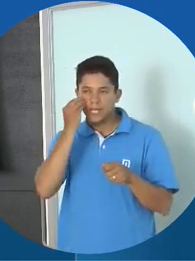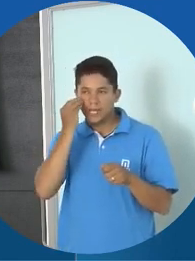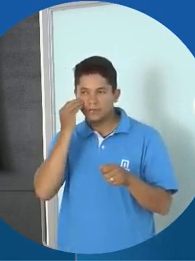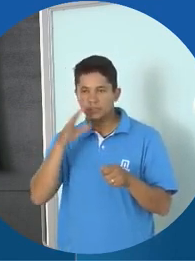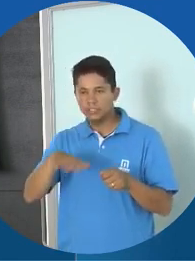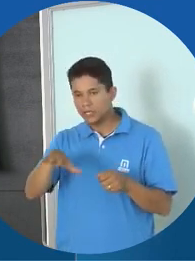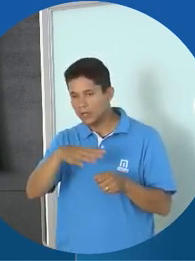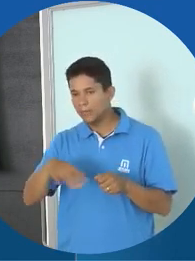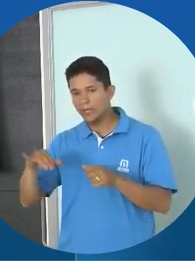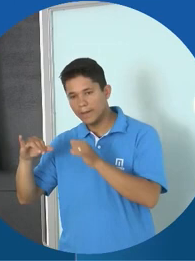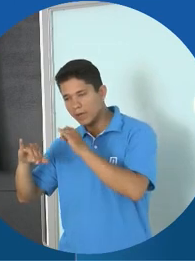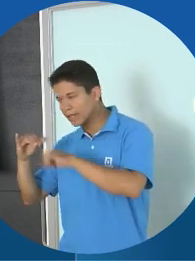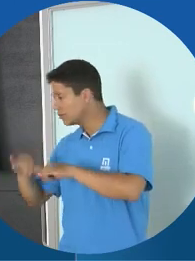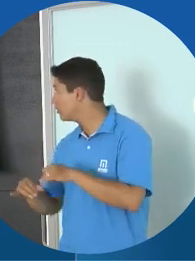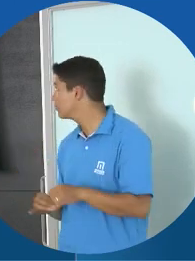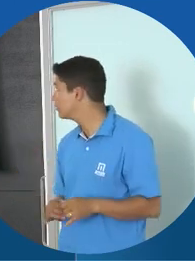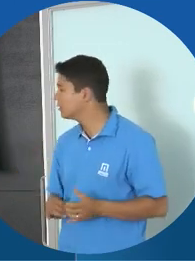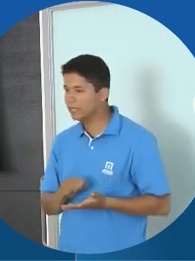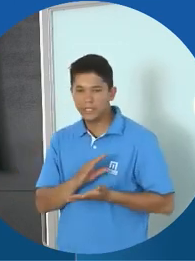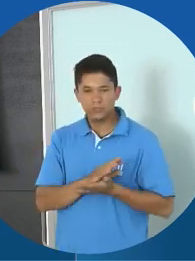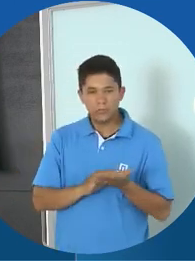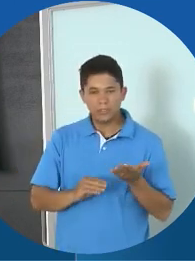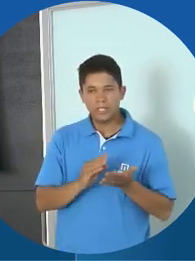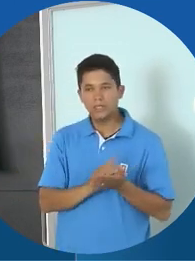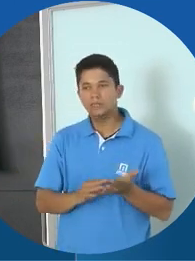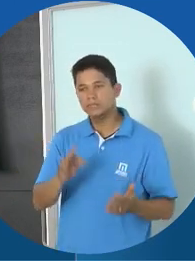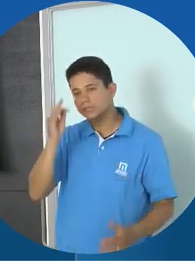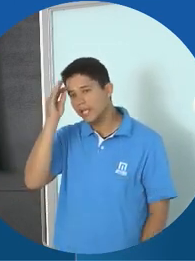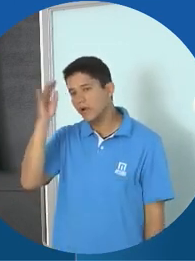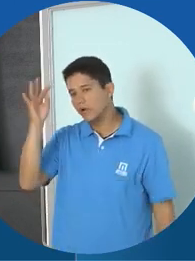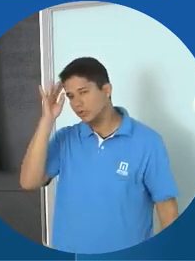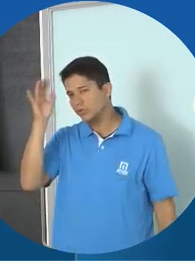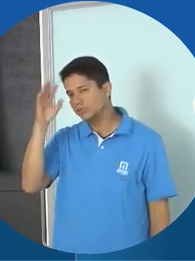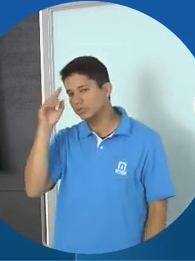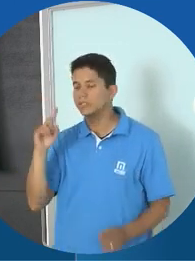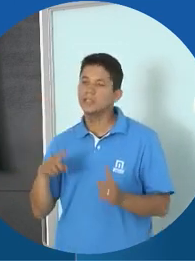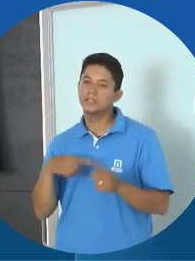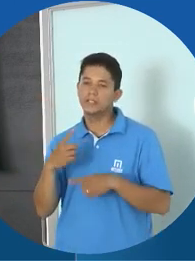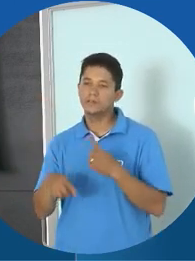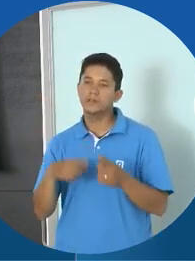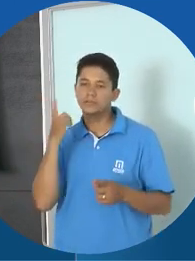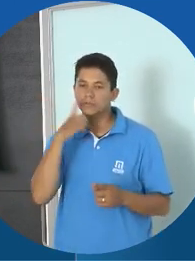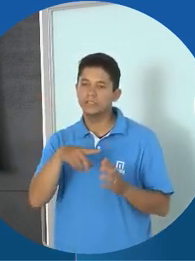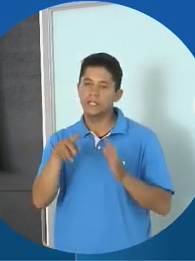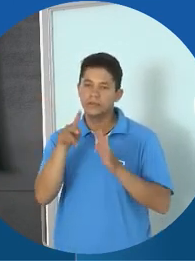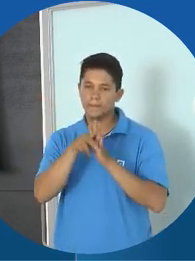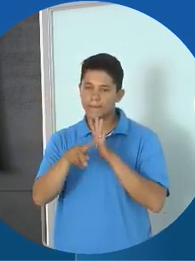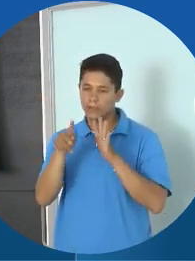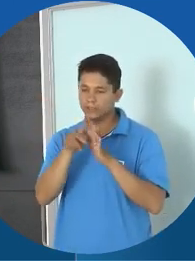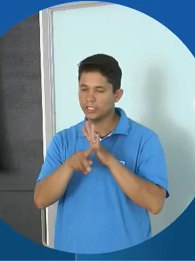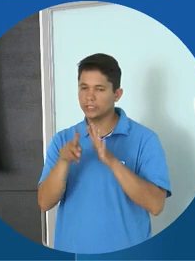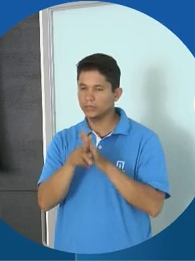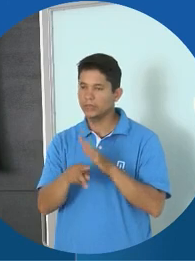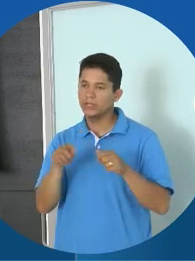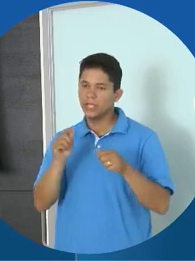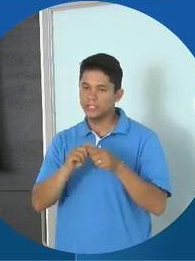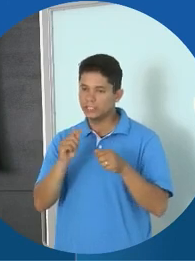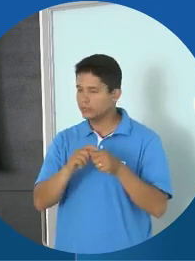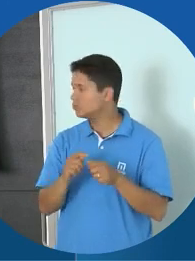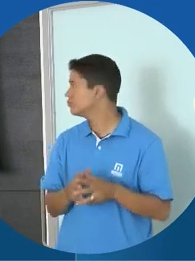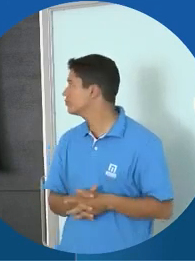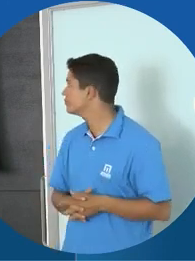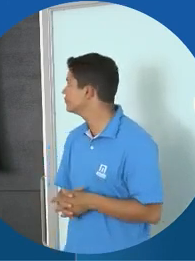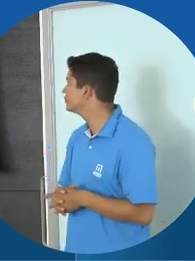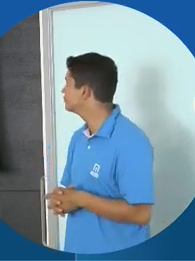os modelos teóricos, que a gente vai falar um pouco mais também, para aí sim chegar ao projeto executivo para as soluções.